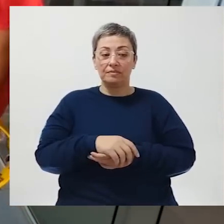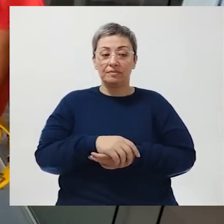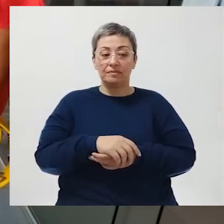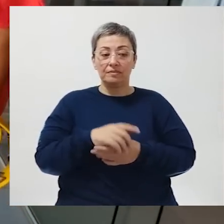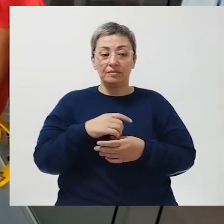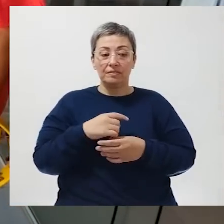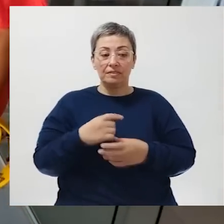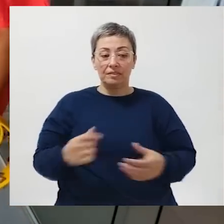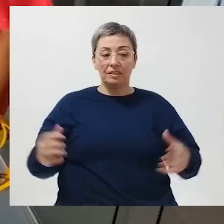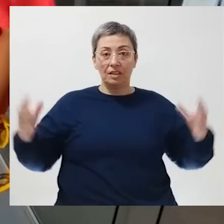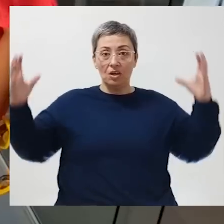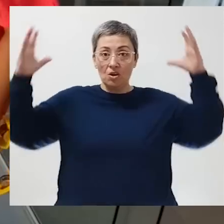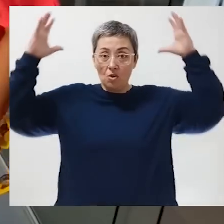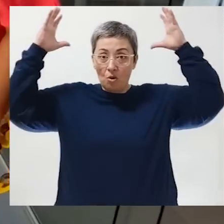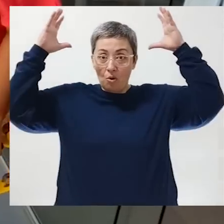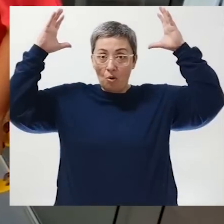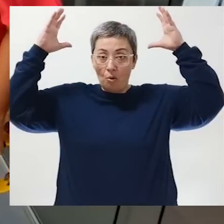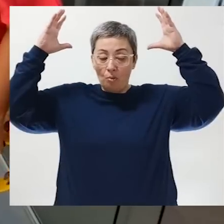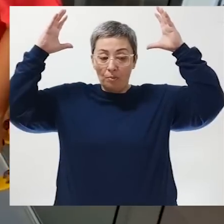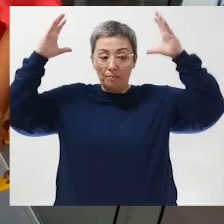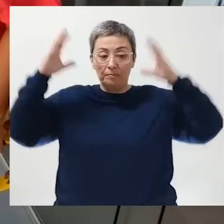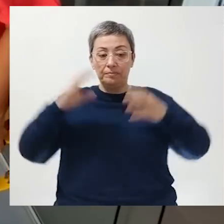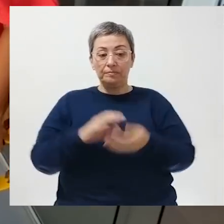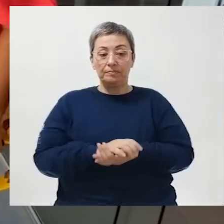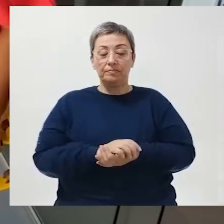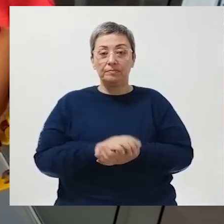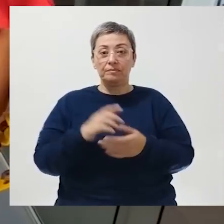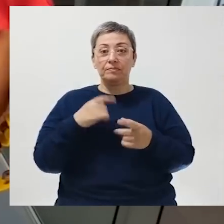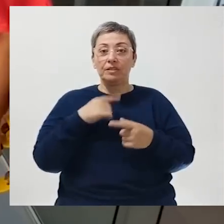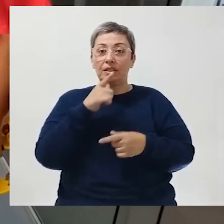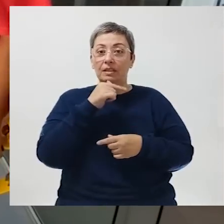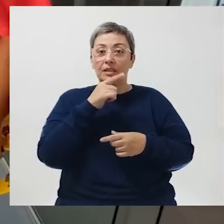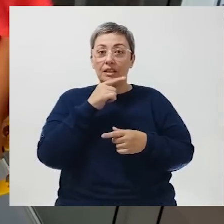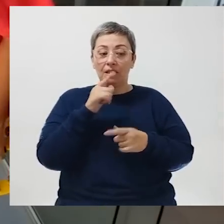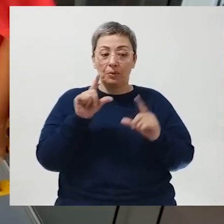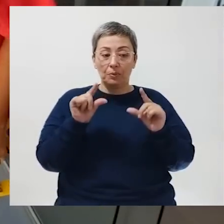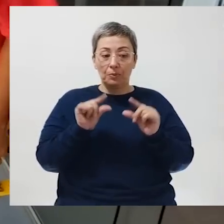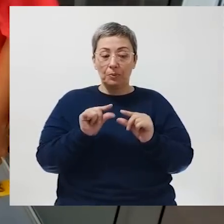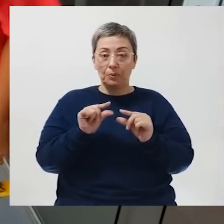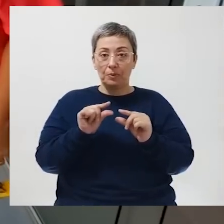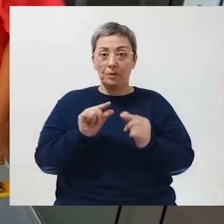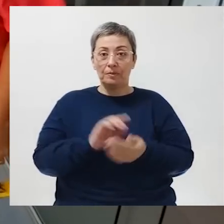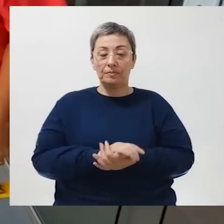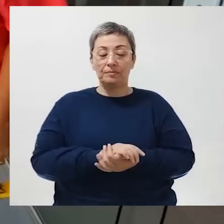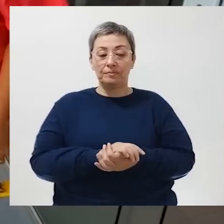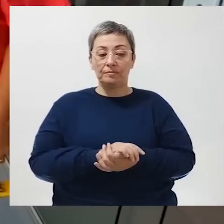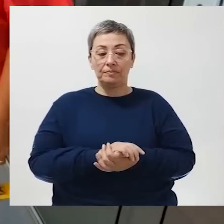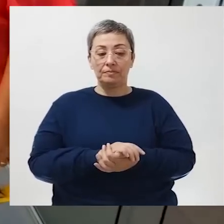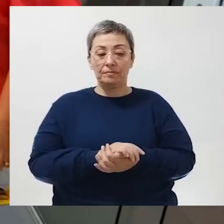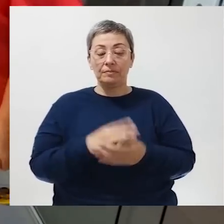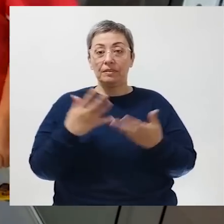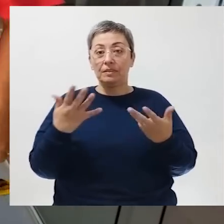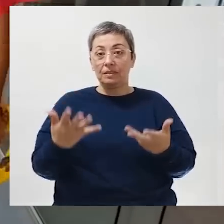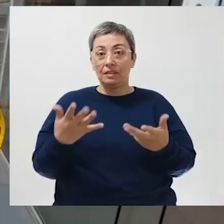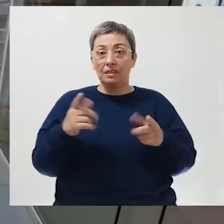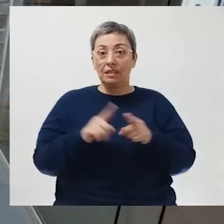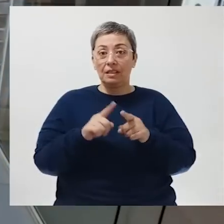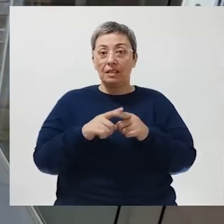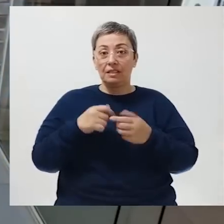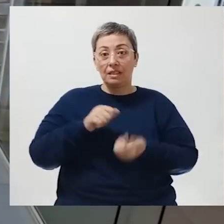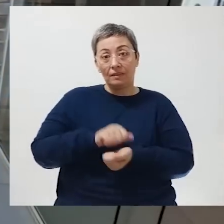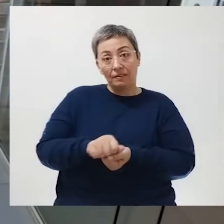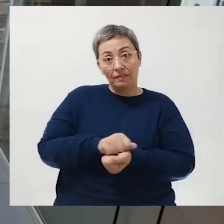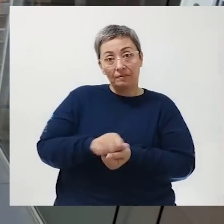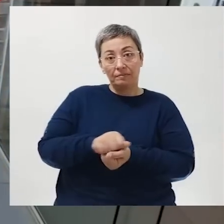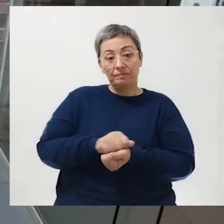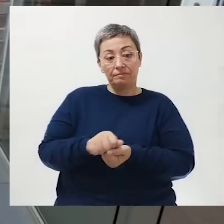com uma trouxa na cabeça. E a água pequenininha. E essa lavadeira,